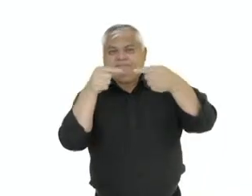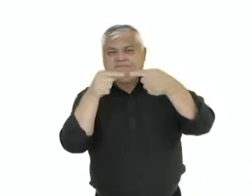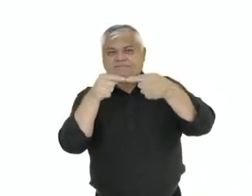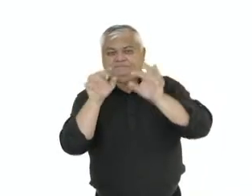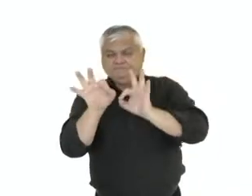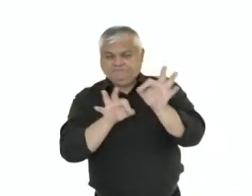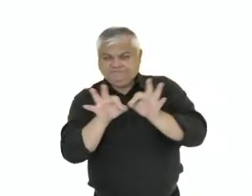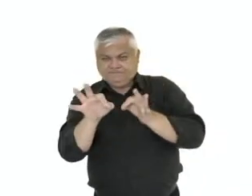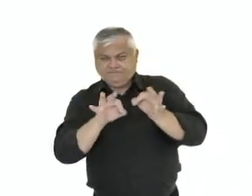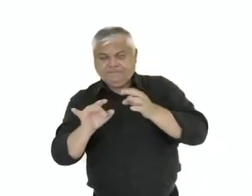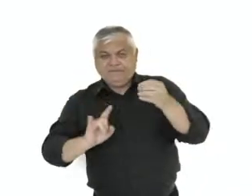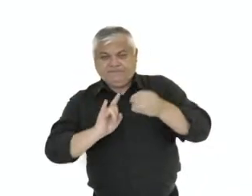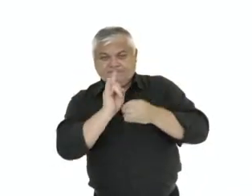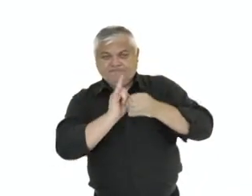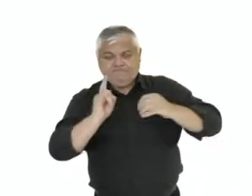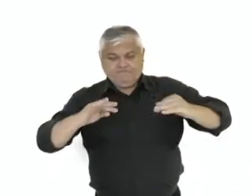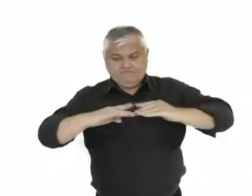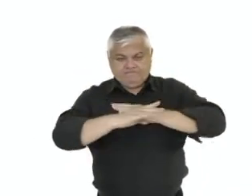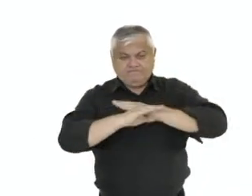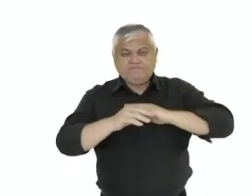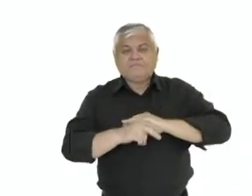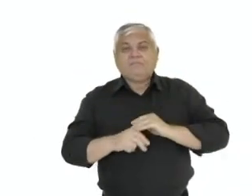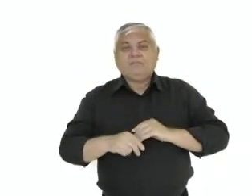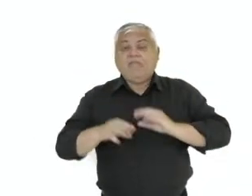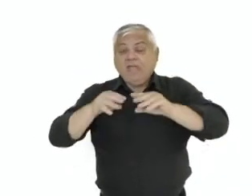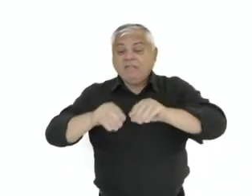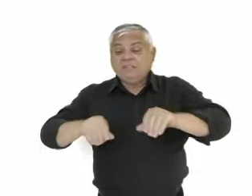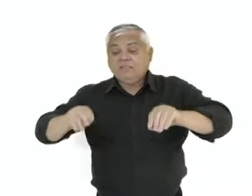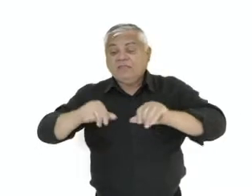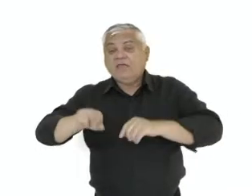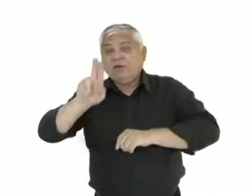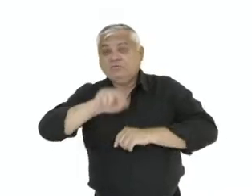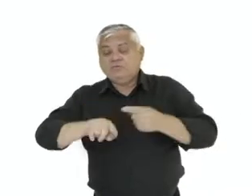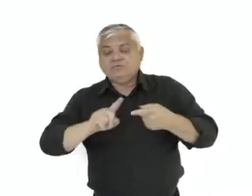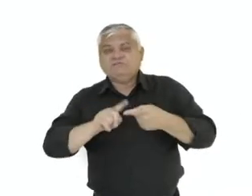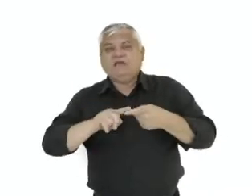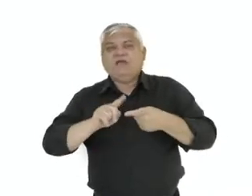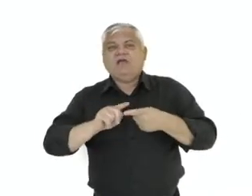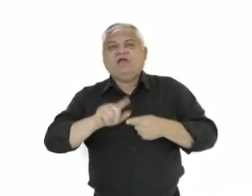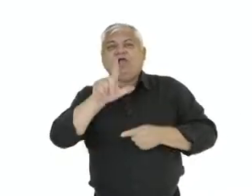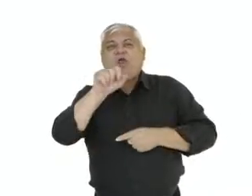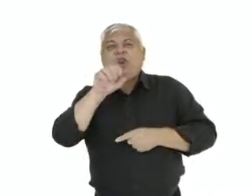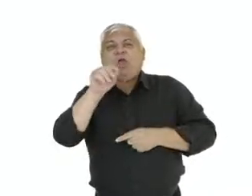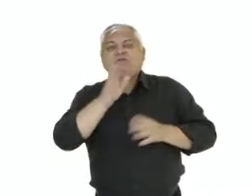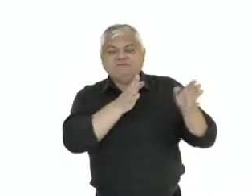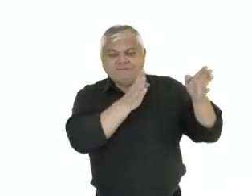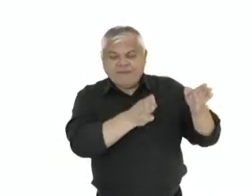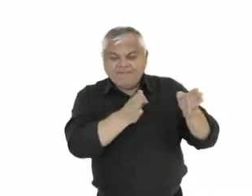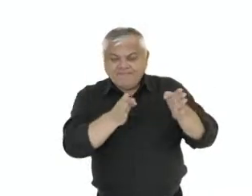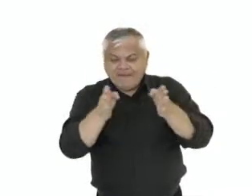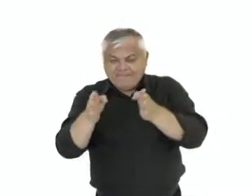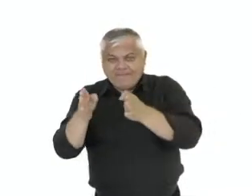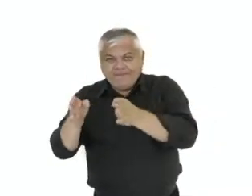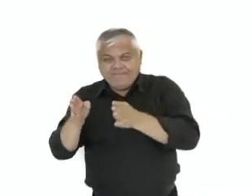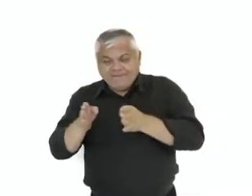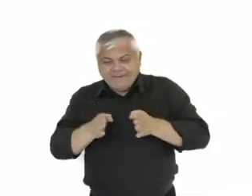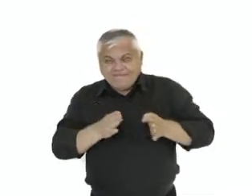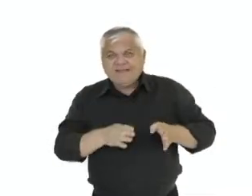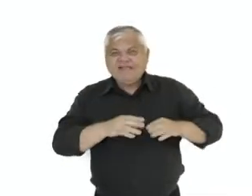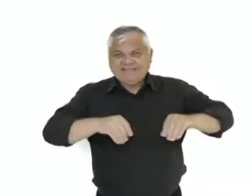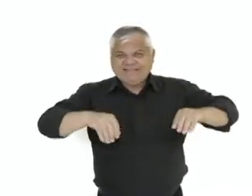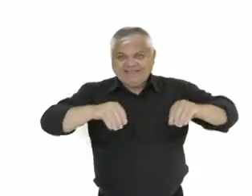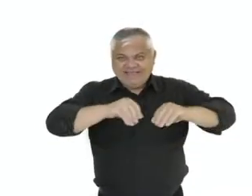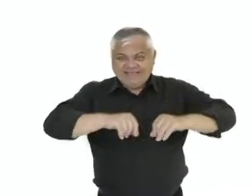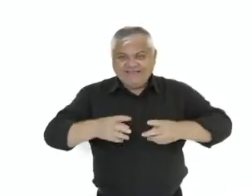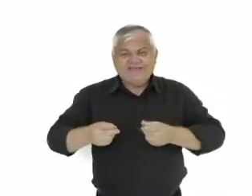planejamento urbano, mapeamento do uso do solo, identificação de loteamentos clandestinos e a estimativa